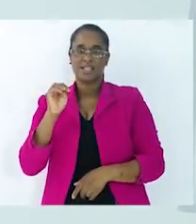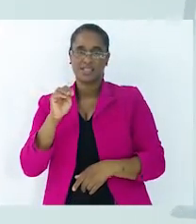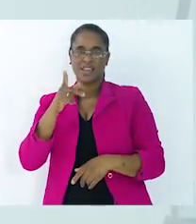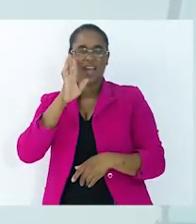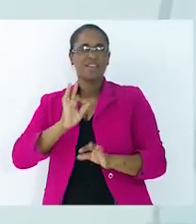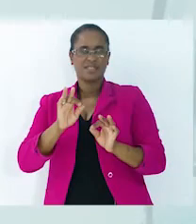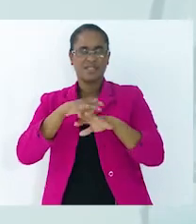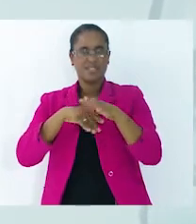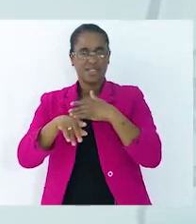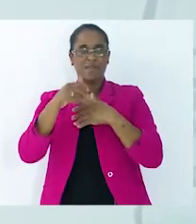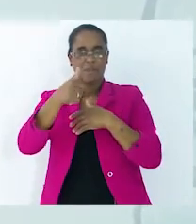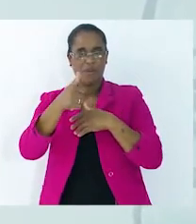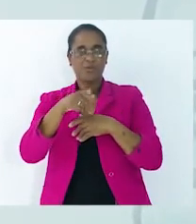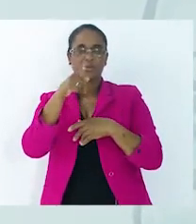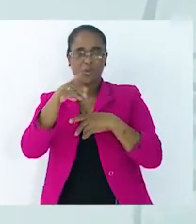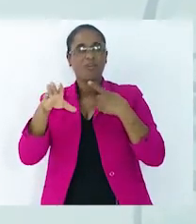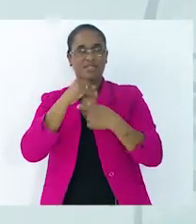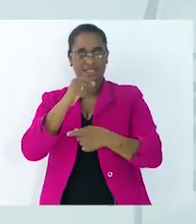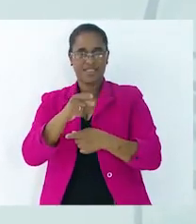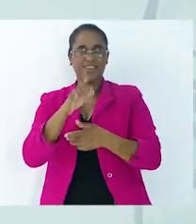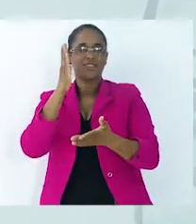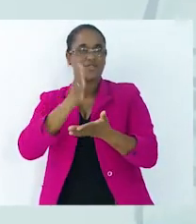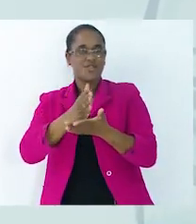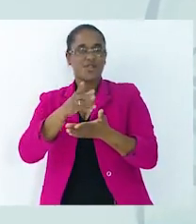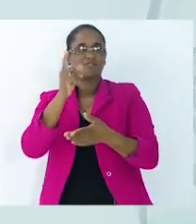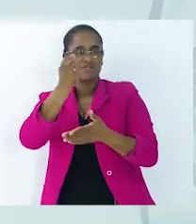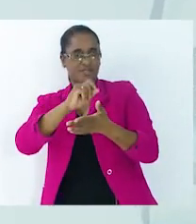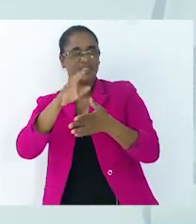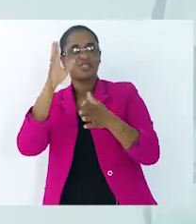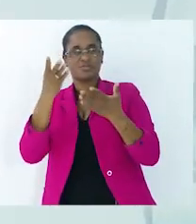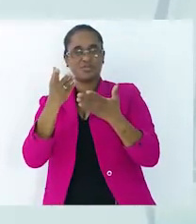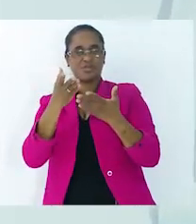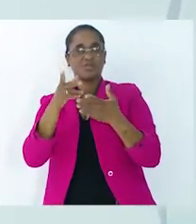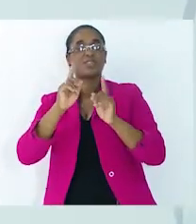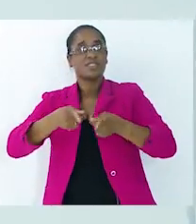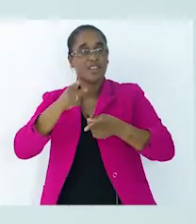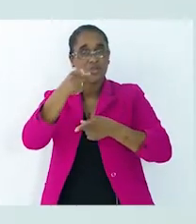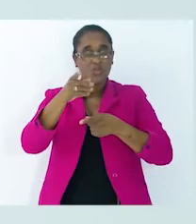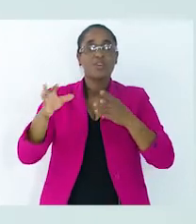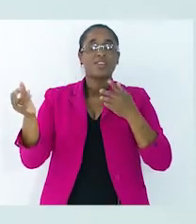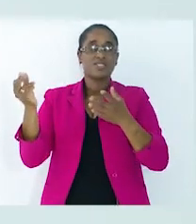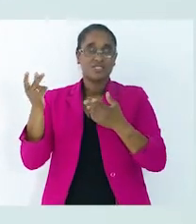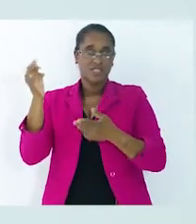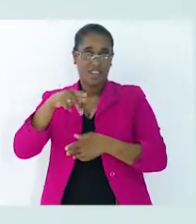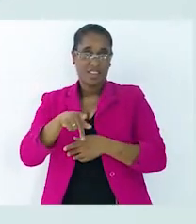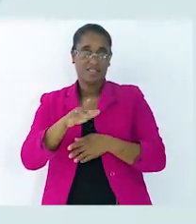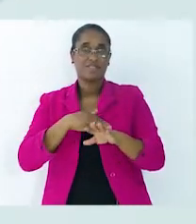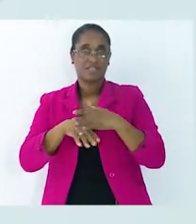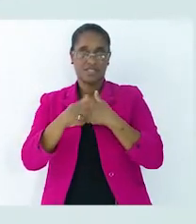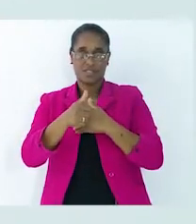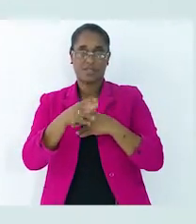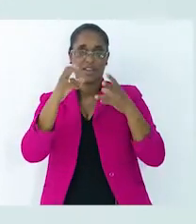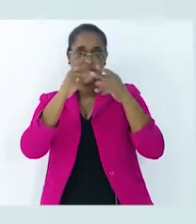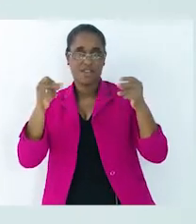Boa. Yes. Tu consegues. É só pôr a mão, tu vais lá chegar. Então, a frase fica: o menino